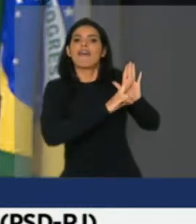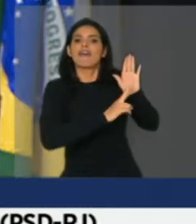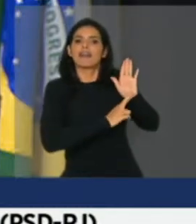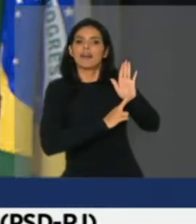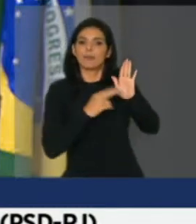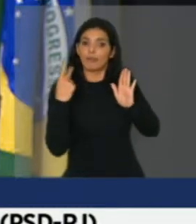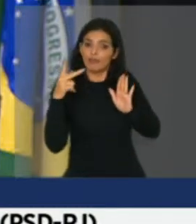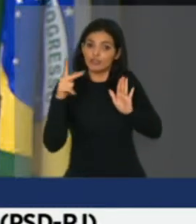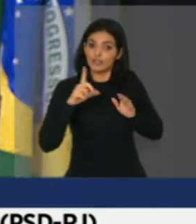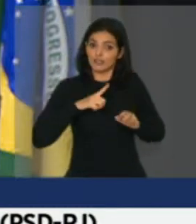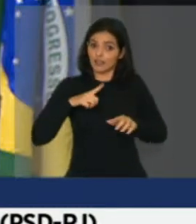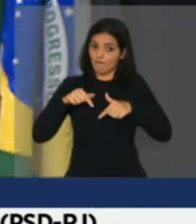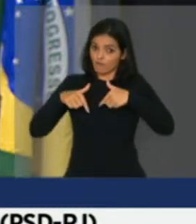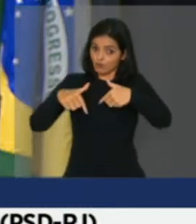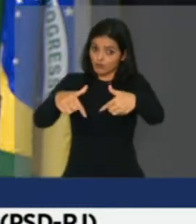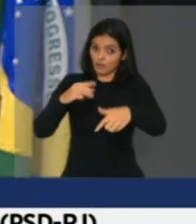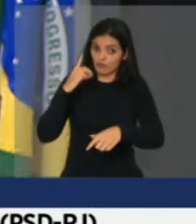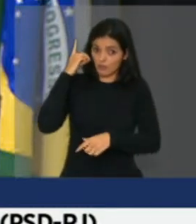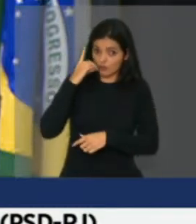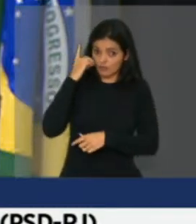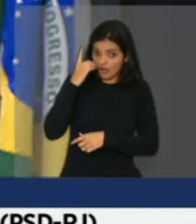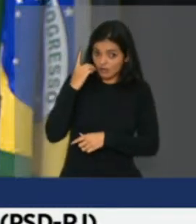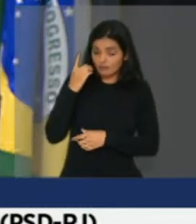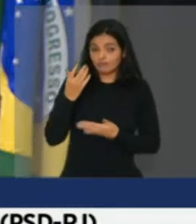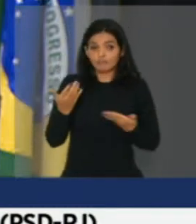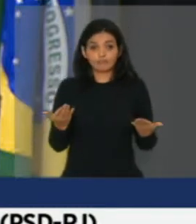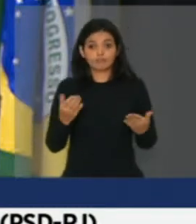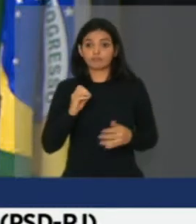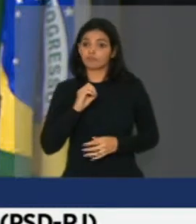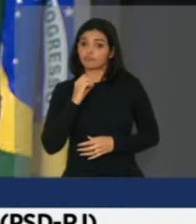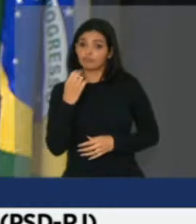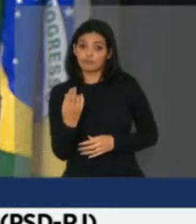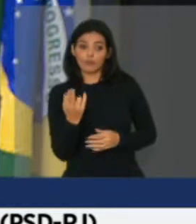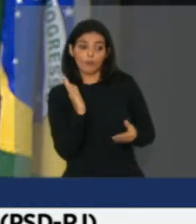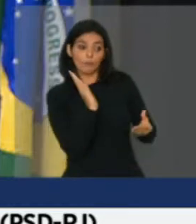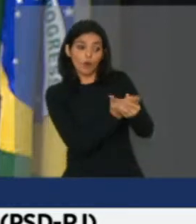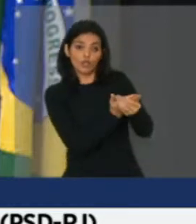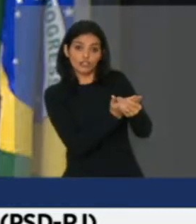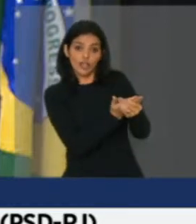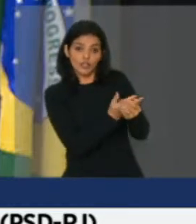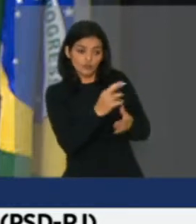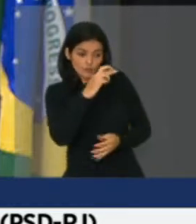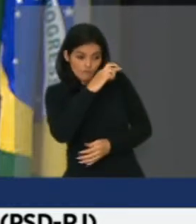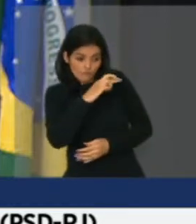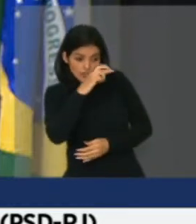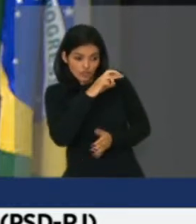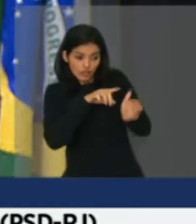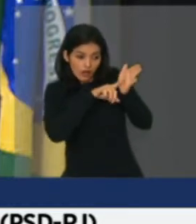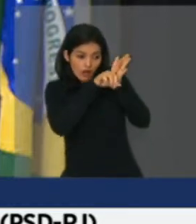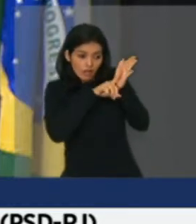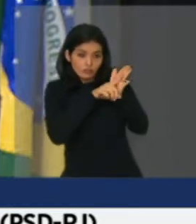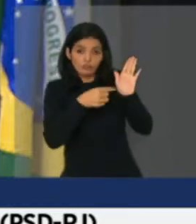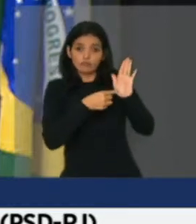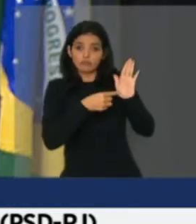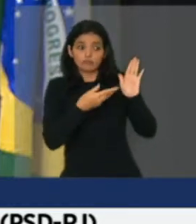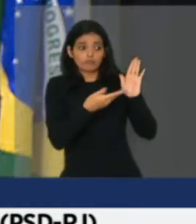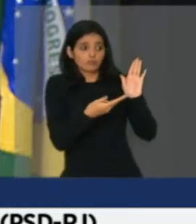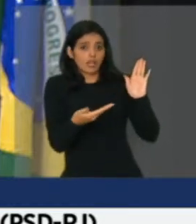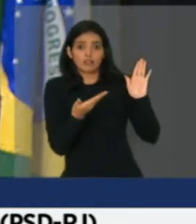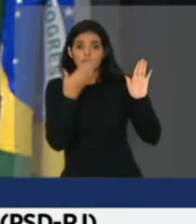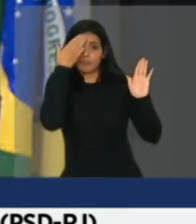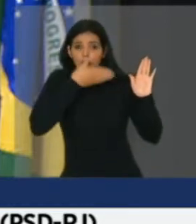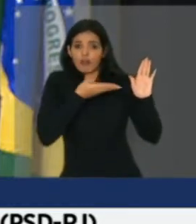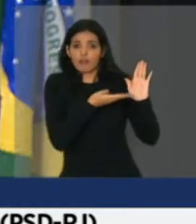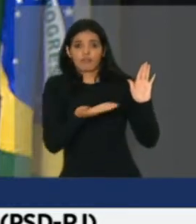ou nós não vamos acreditar nos autos do processo da investigação criminal, deputada